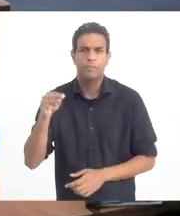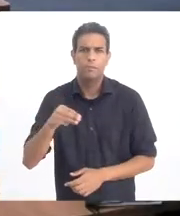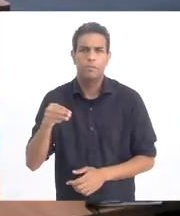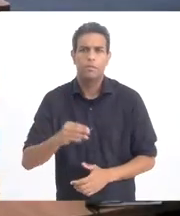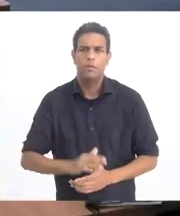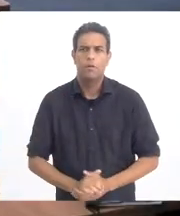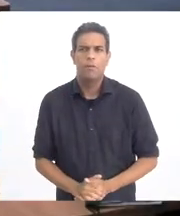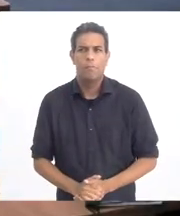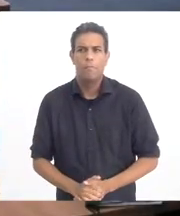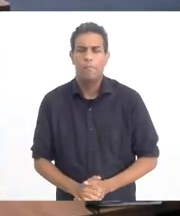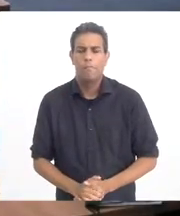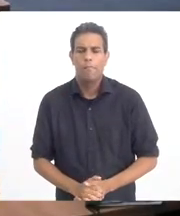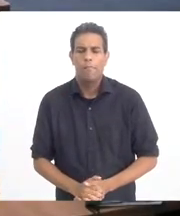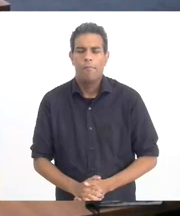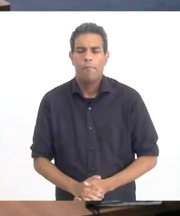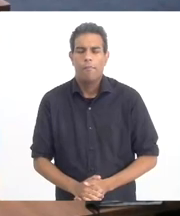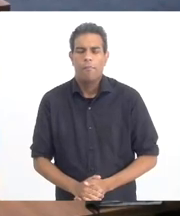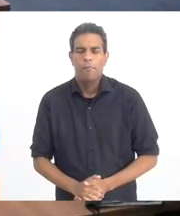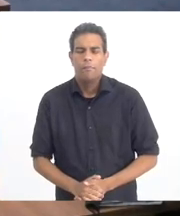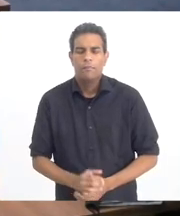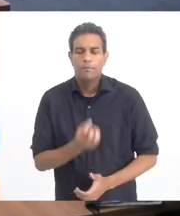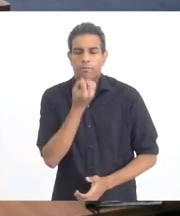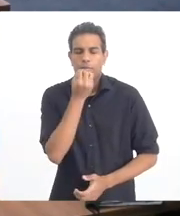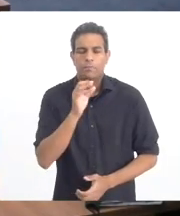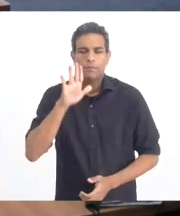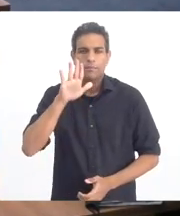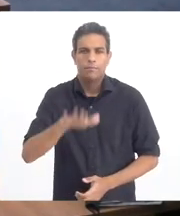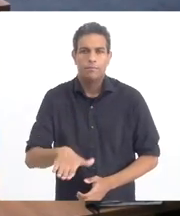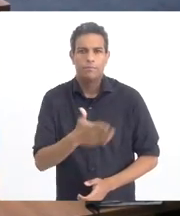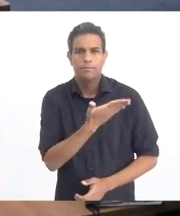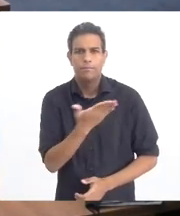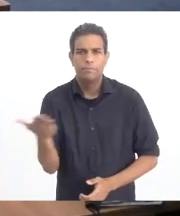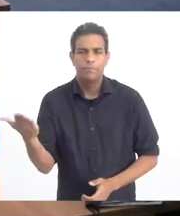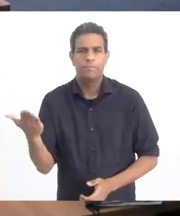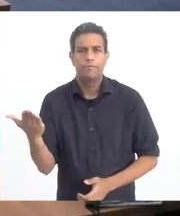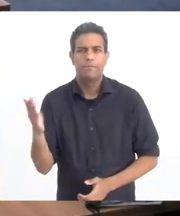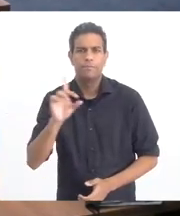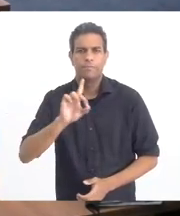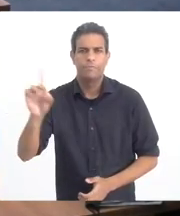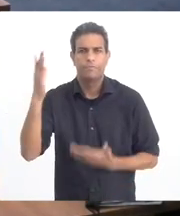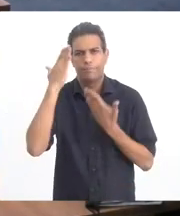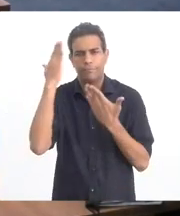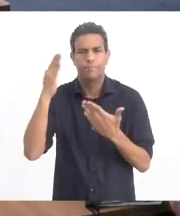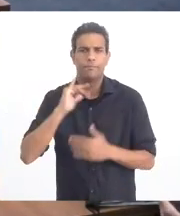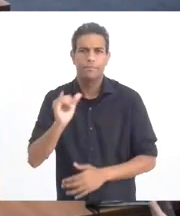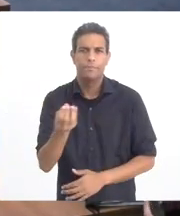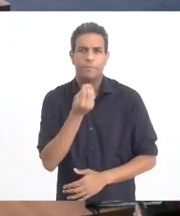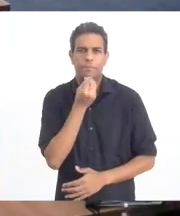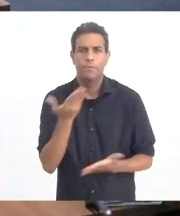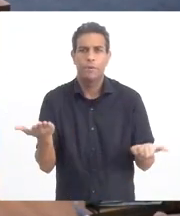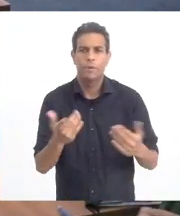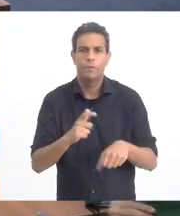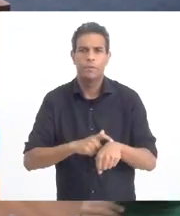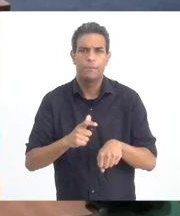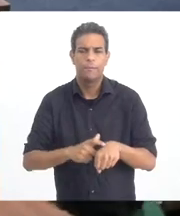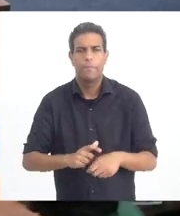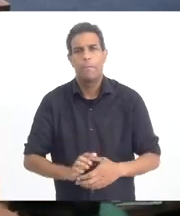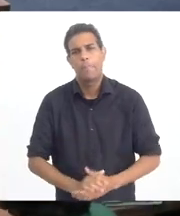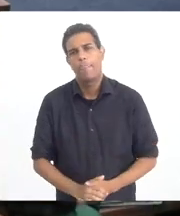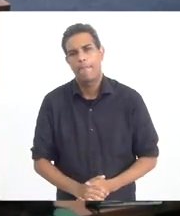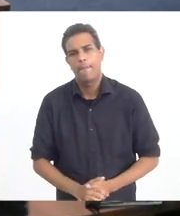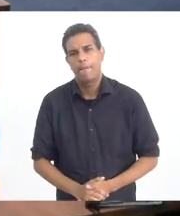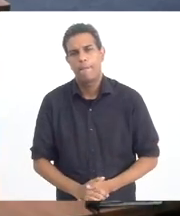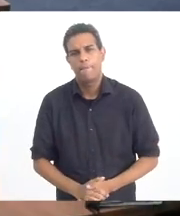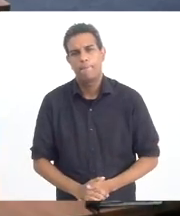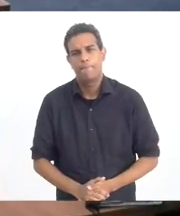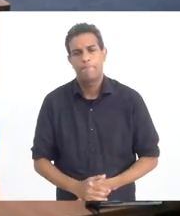sargento. Boa tarde a todos. Queria agradecer primeiramente a Deus pela essa oportunidade de estar aqui. Agradecer